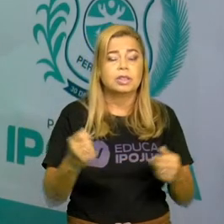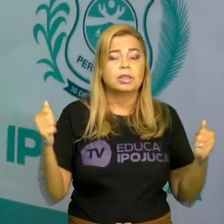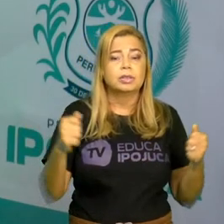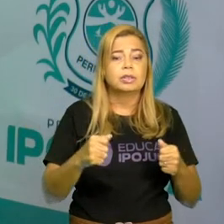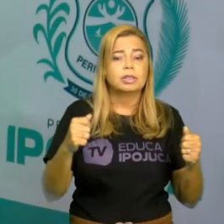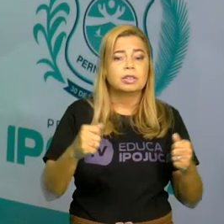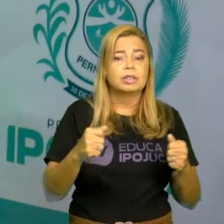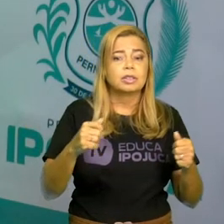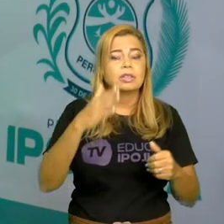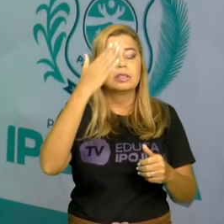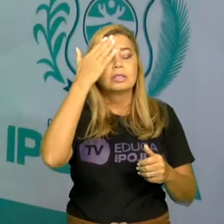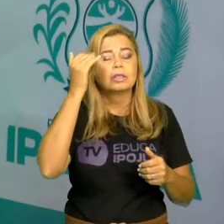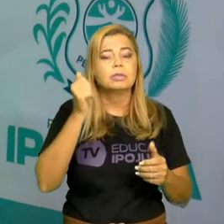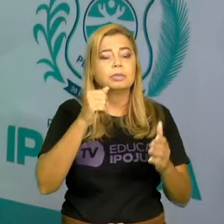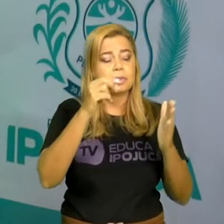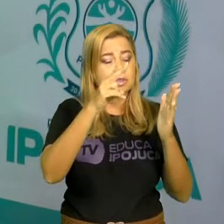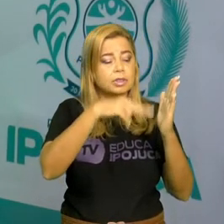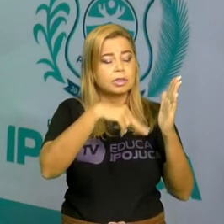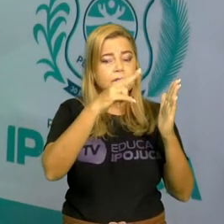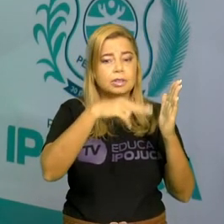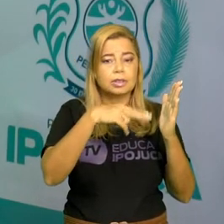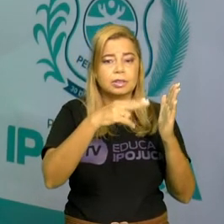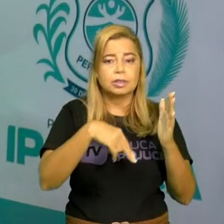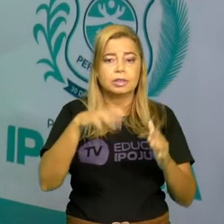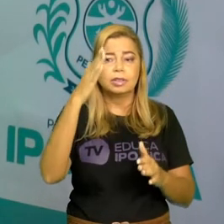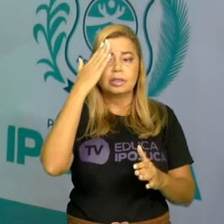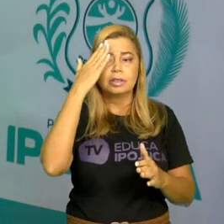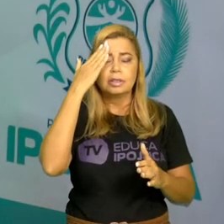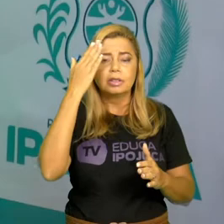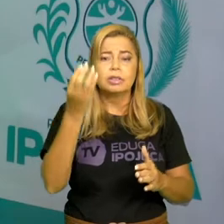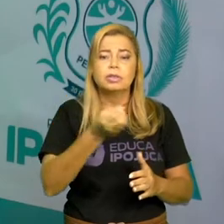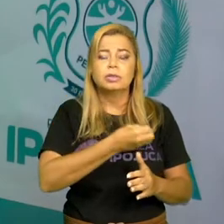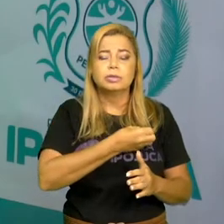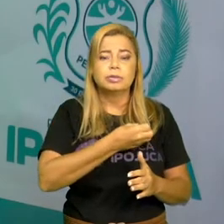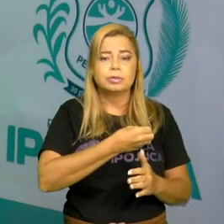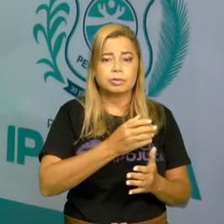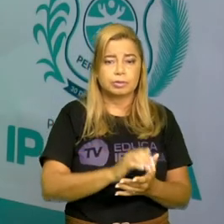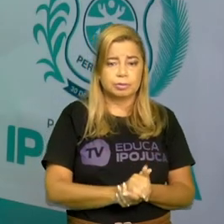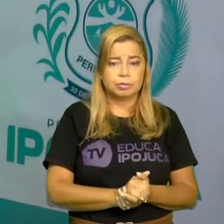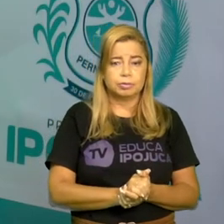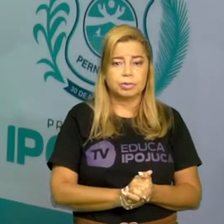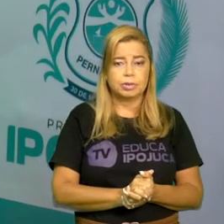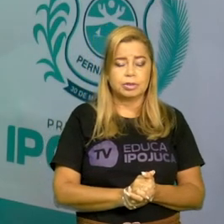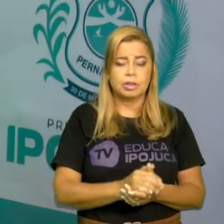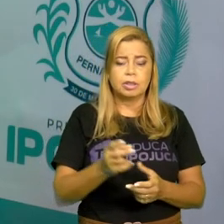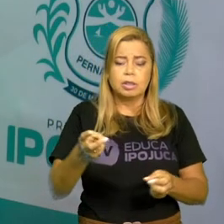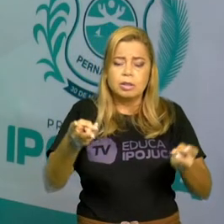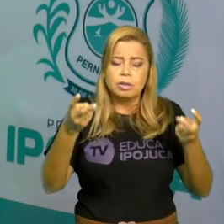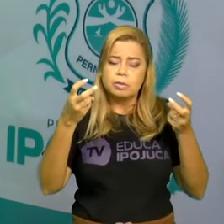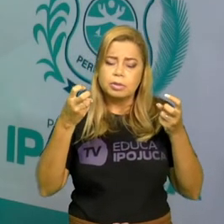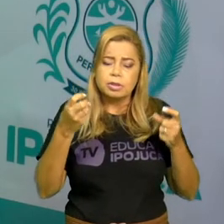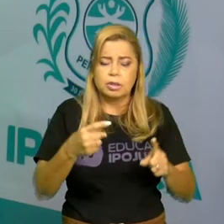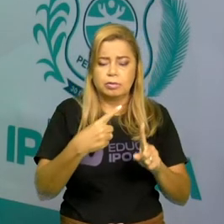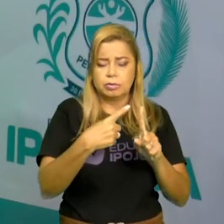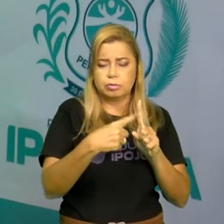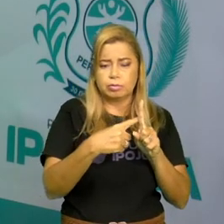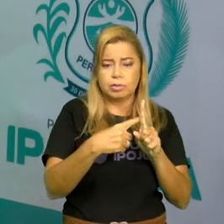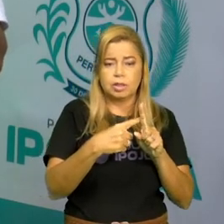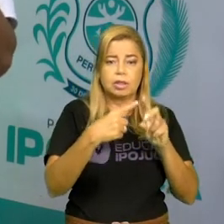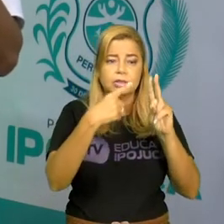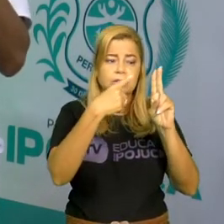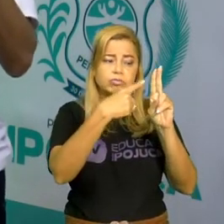Que número é esse vamos observar né que nós temos unidade dezena centena